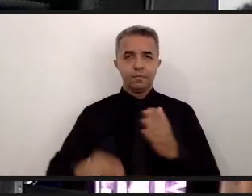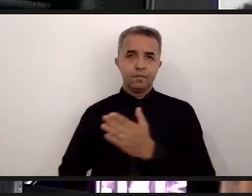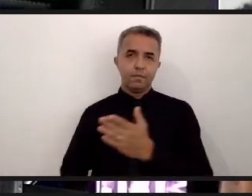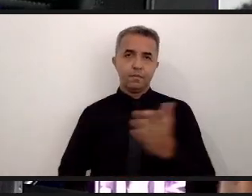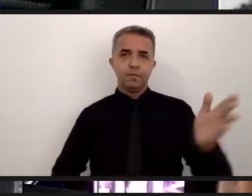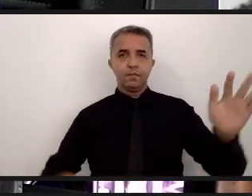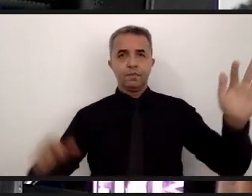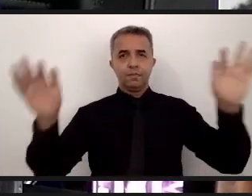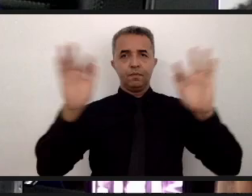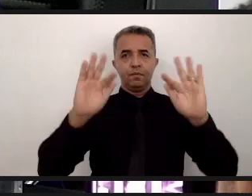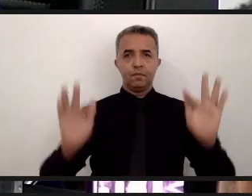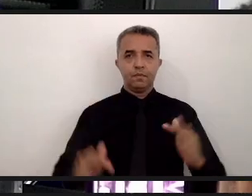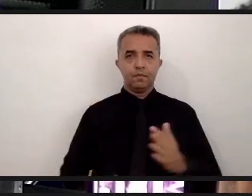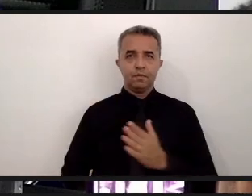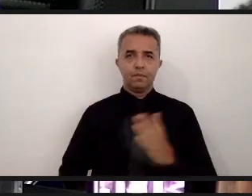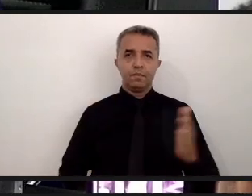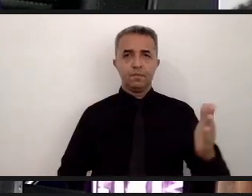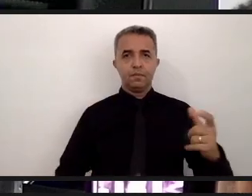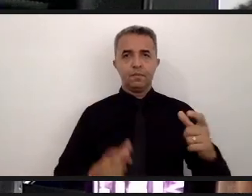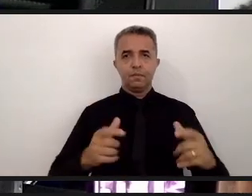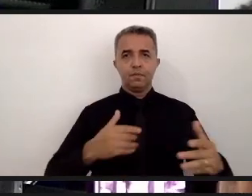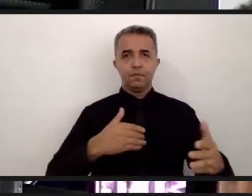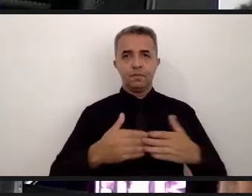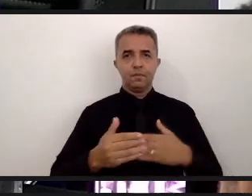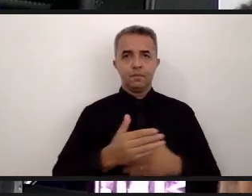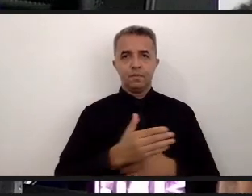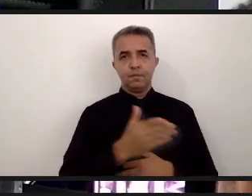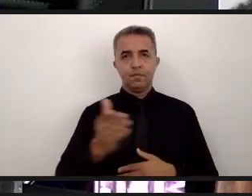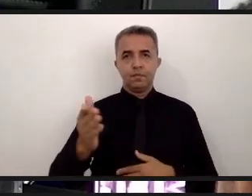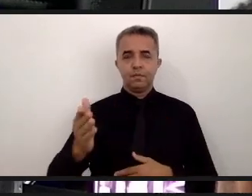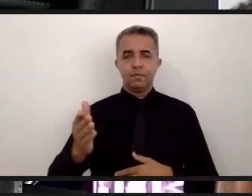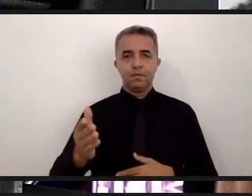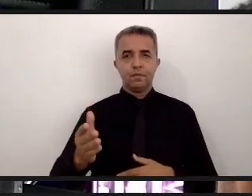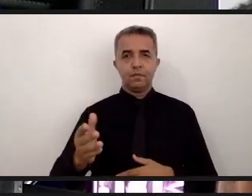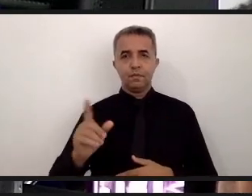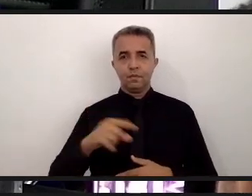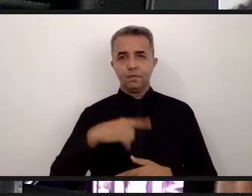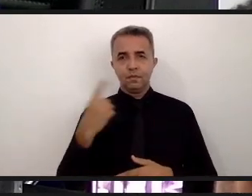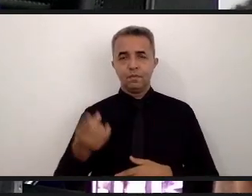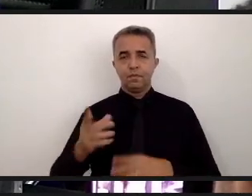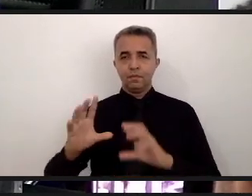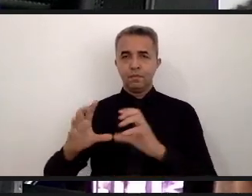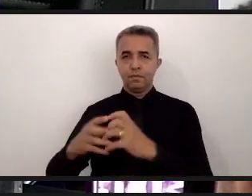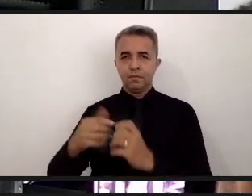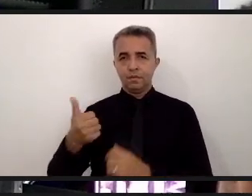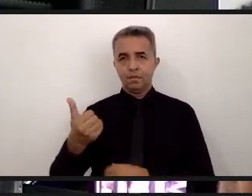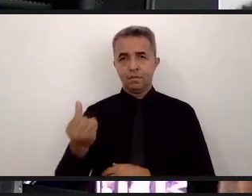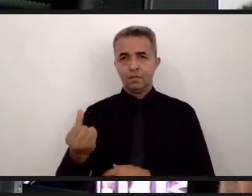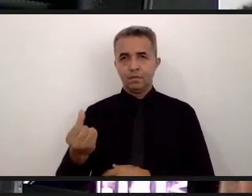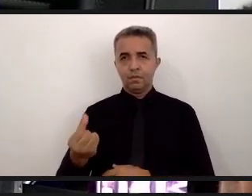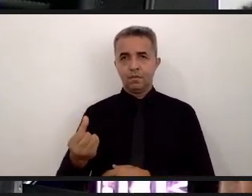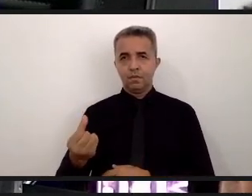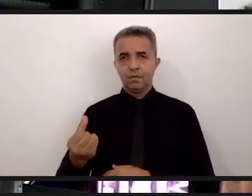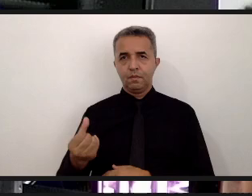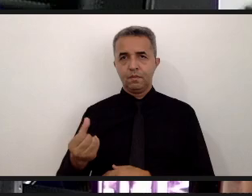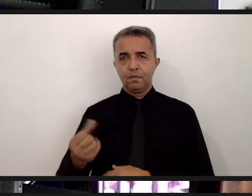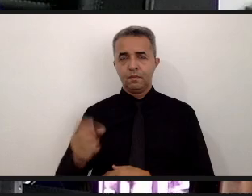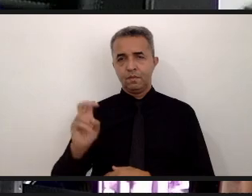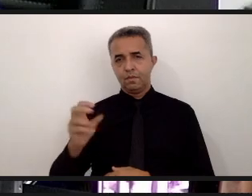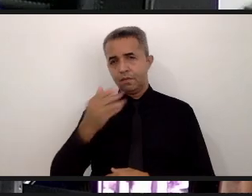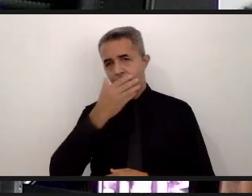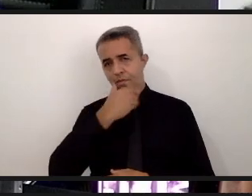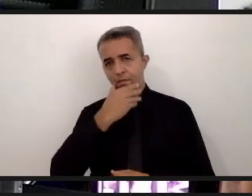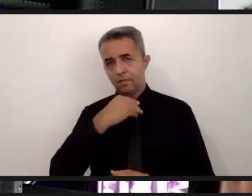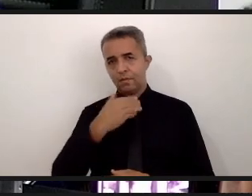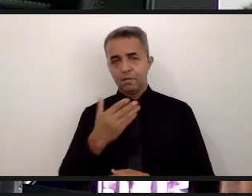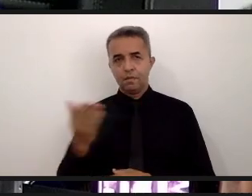felizes onde quer que vocês estejam. O meu gabinete, nós somos em 16 assessores. Eu acho que se tem 5 ou 6 homens, são